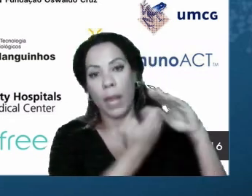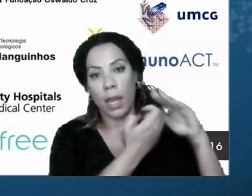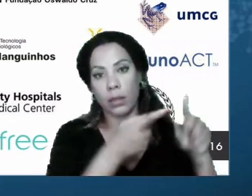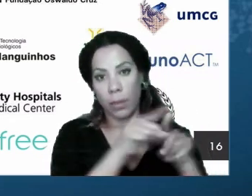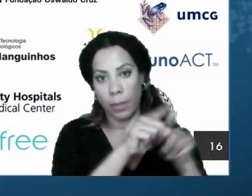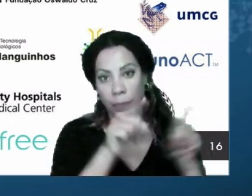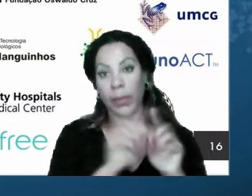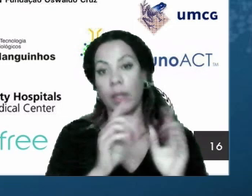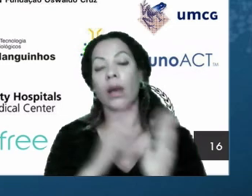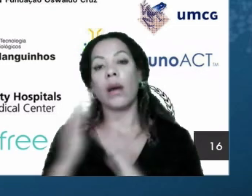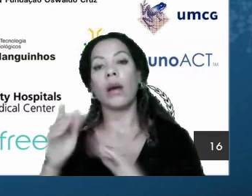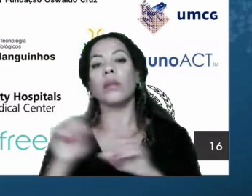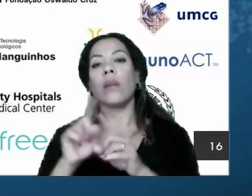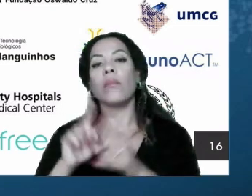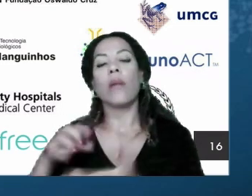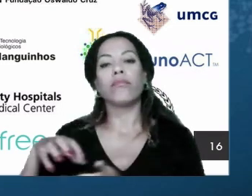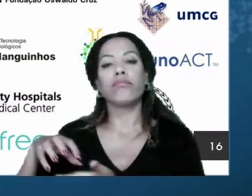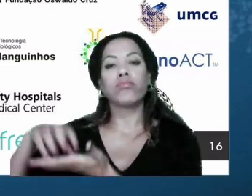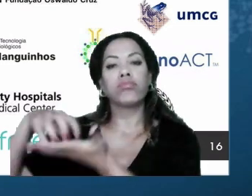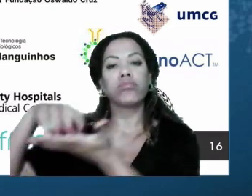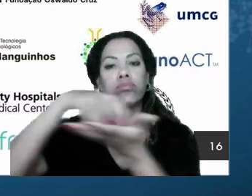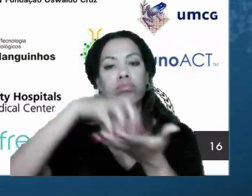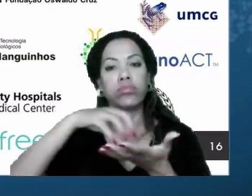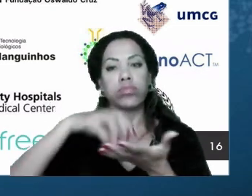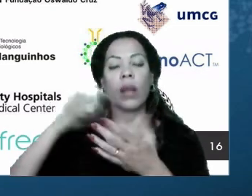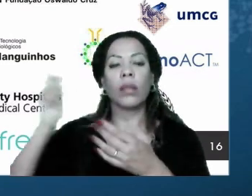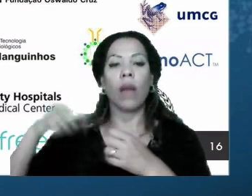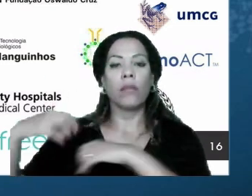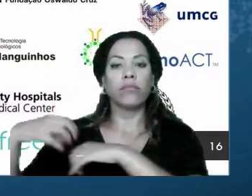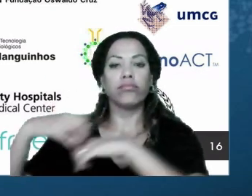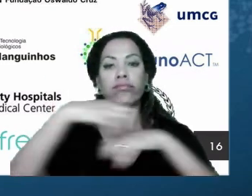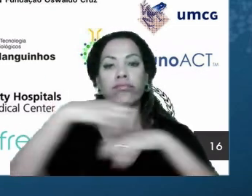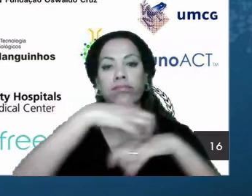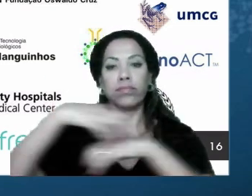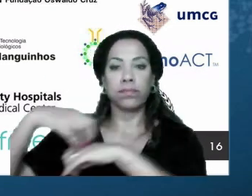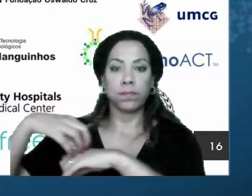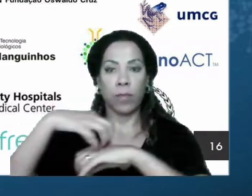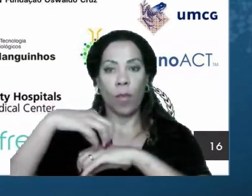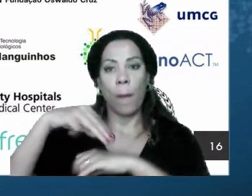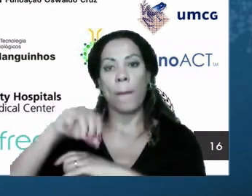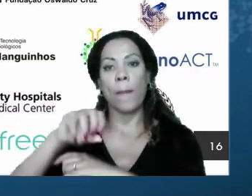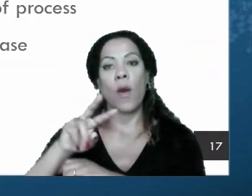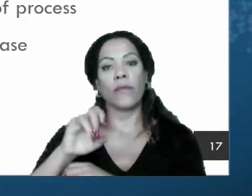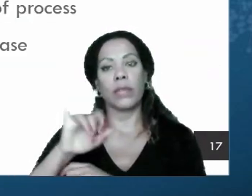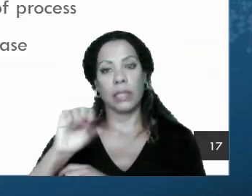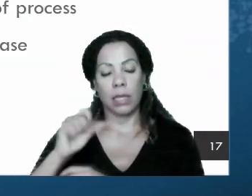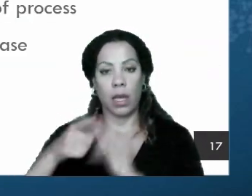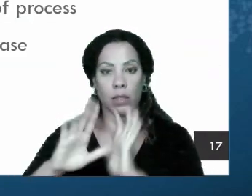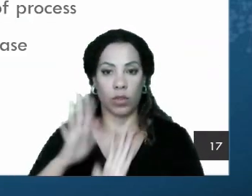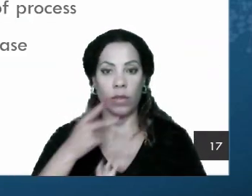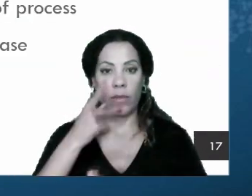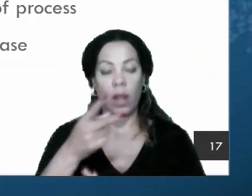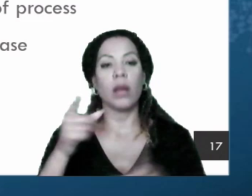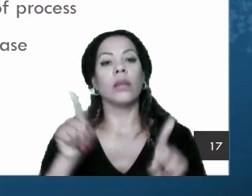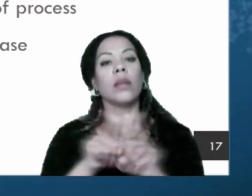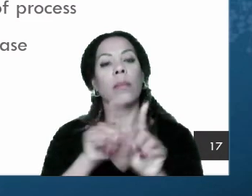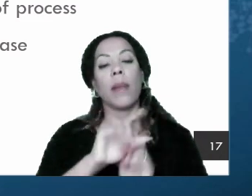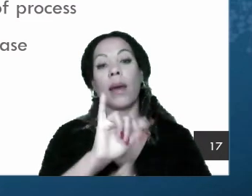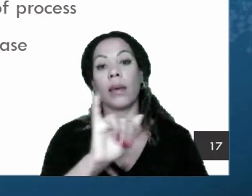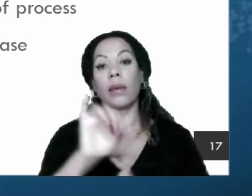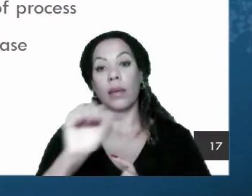desenho de unidades móveis, como eu havia comentado, e também a integração com a inteligência artificial.